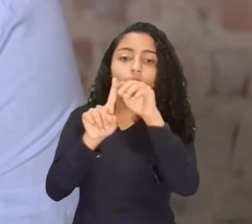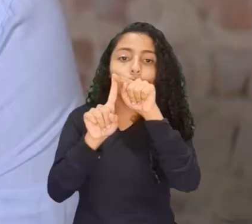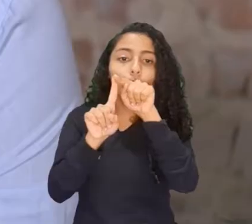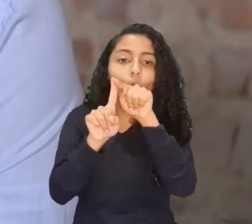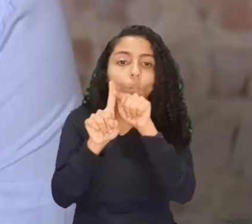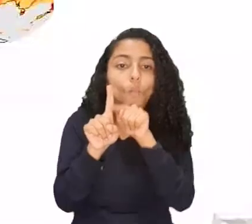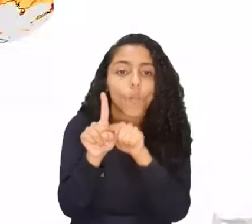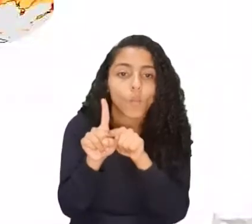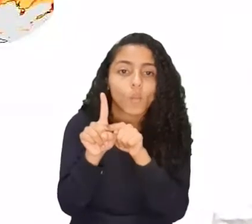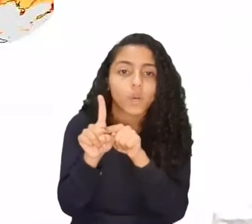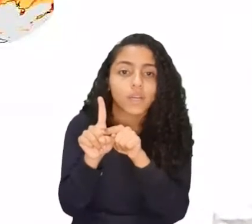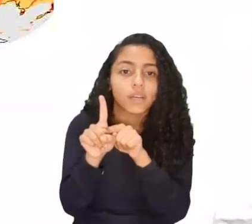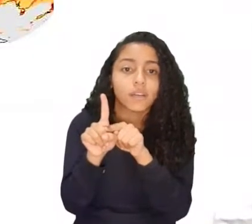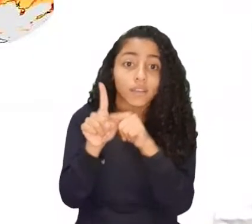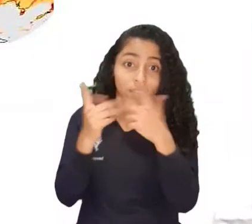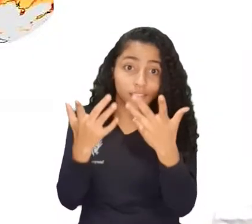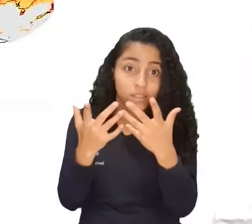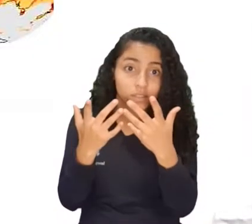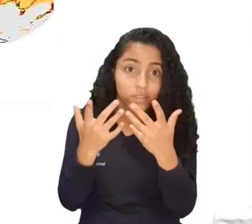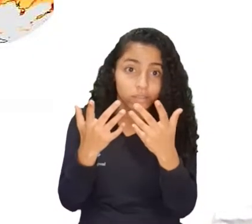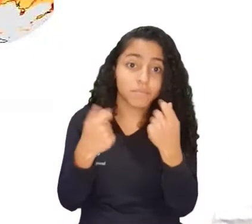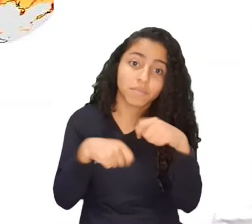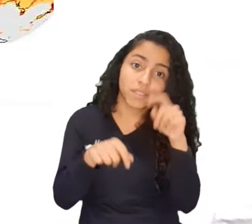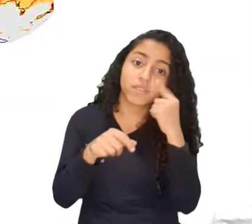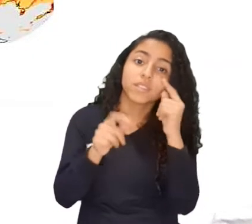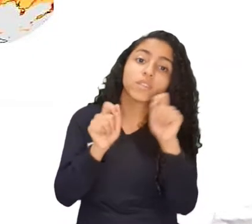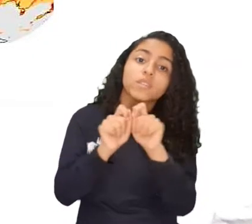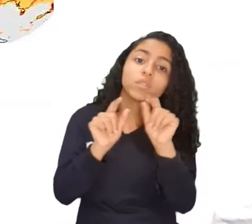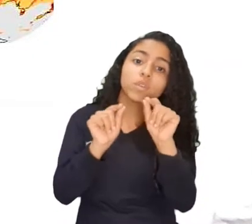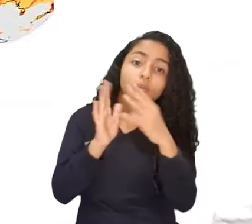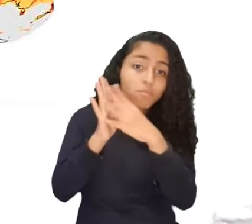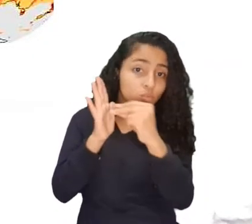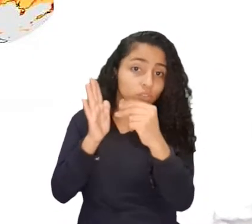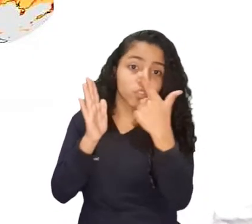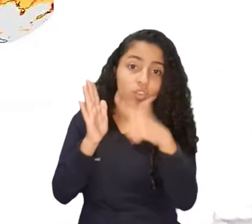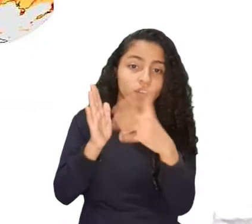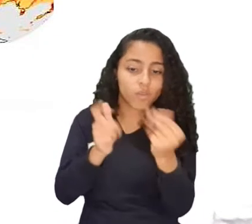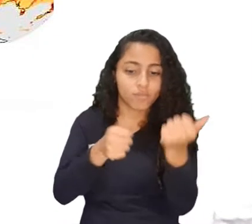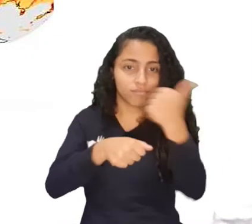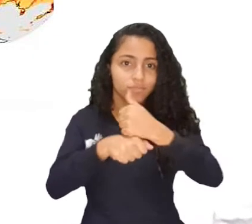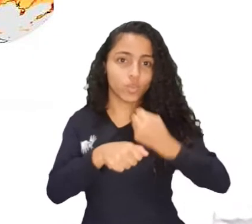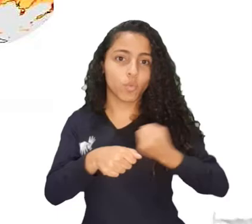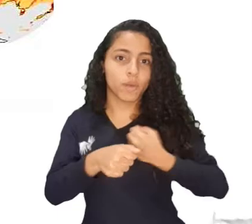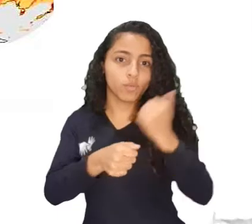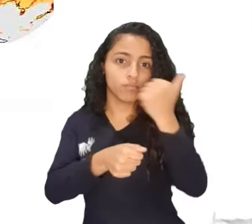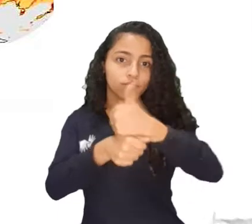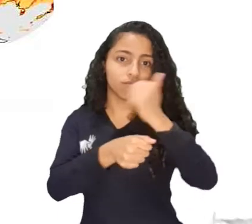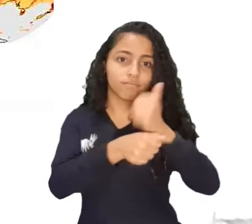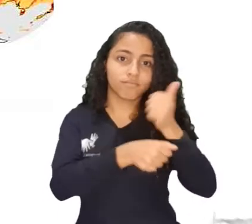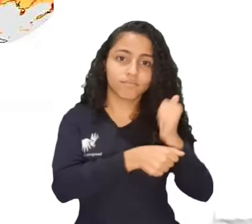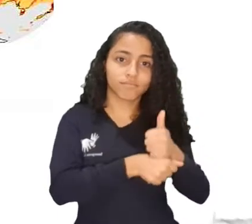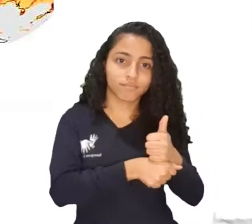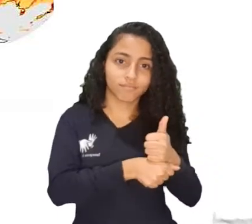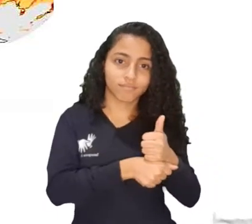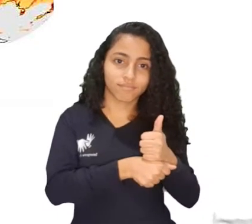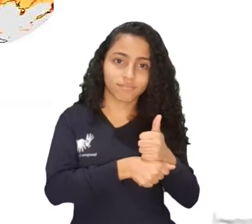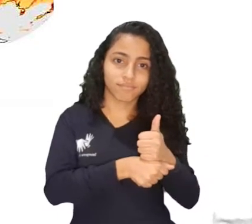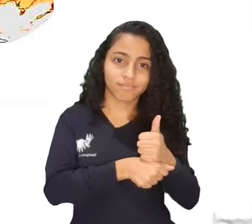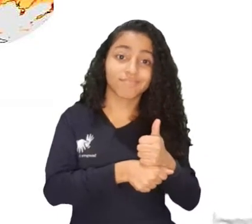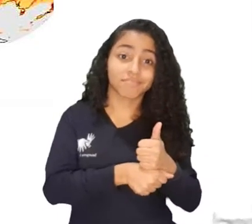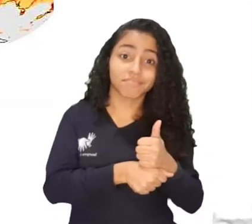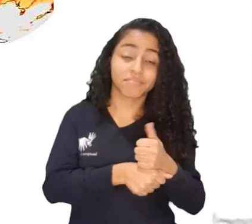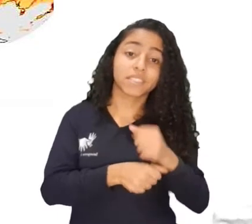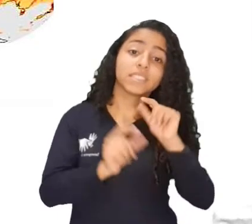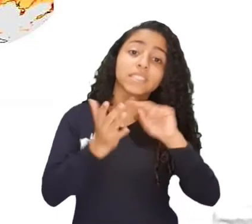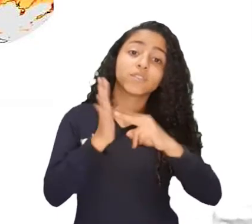essas variáveis e projetar de novo esse modelo. Projetar é um nome chique que os cientistas têm para dizer que eles vão